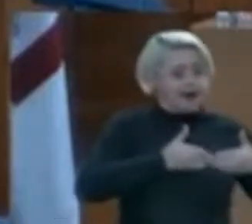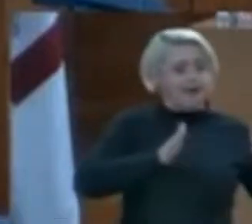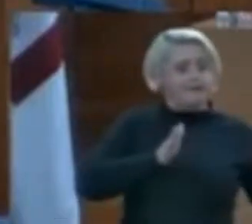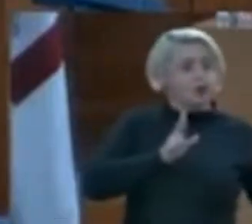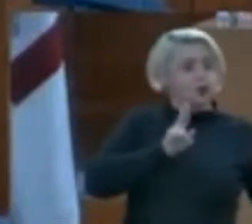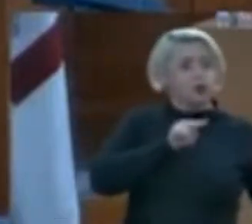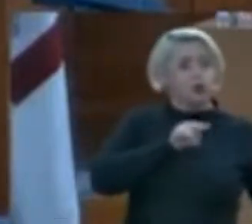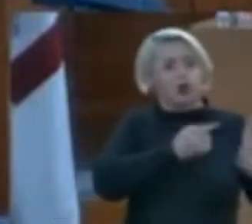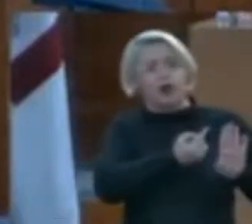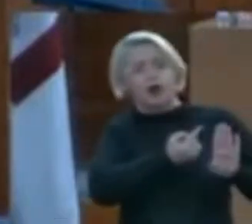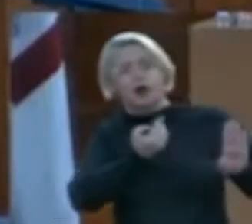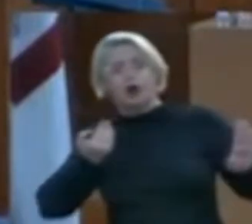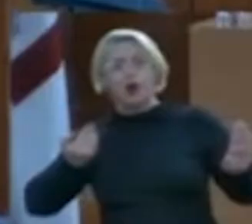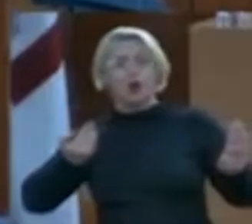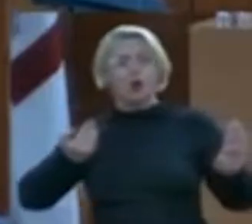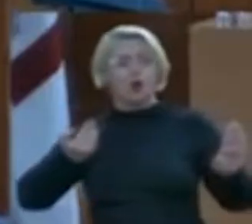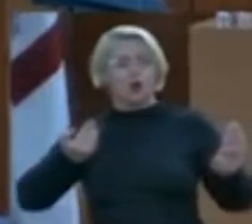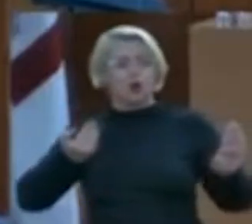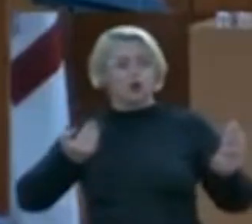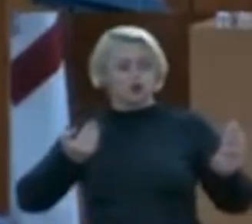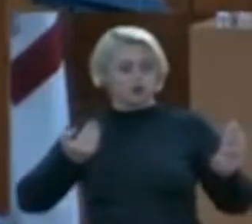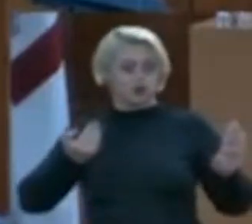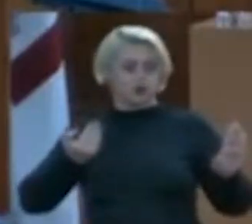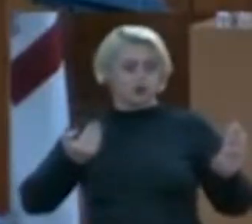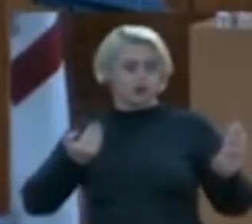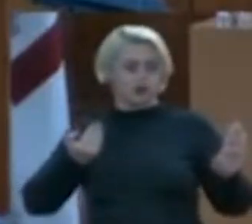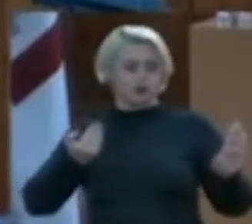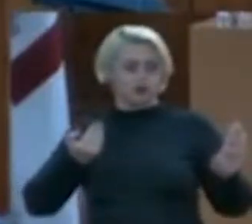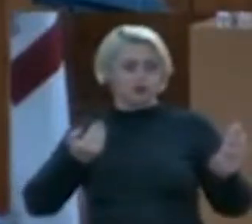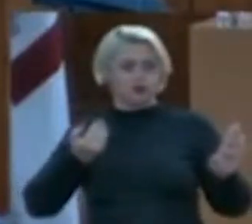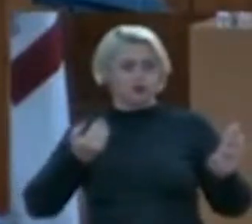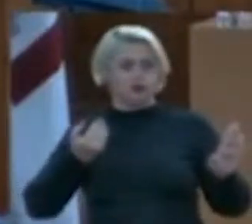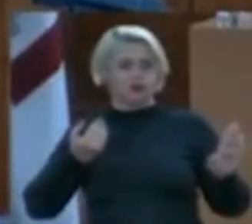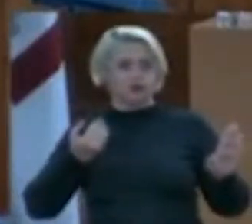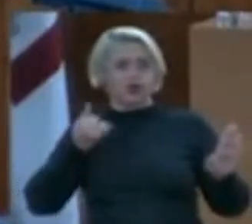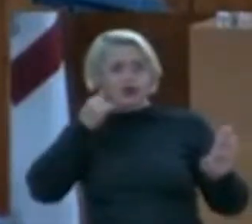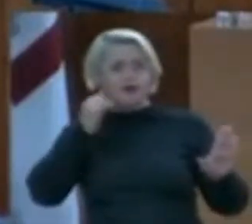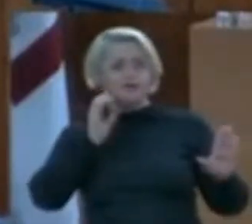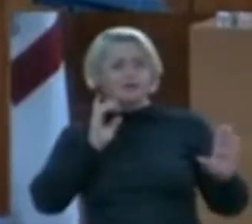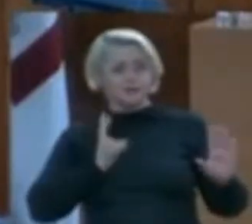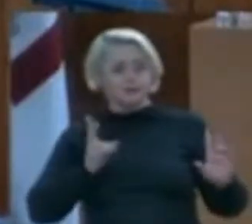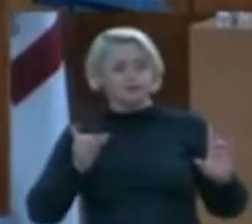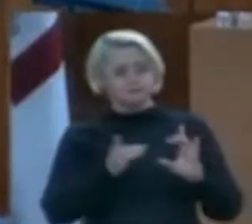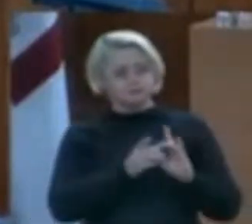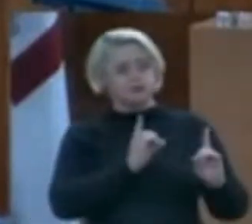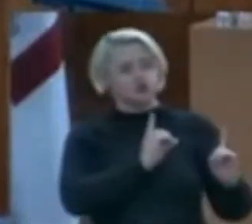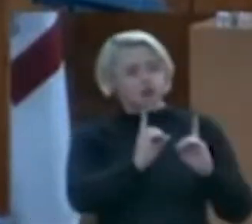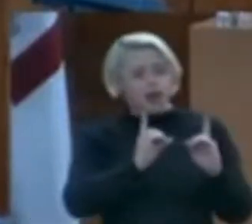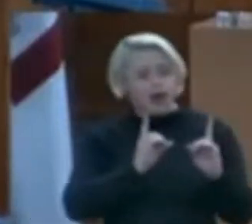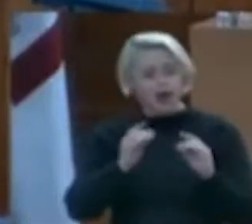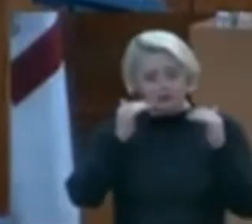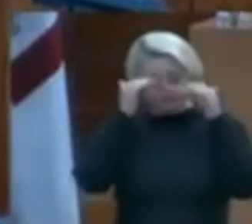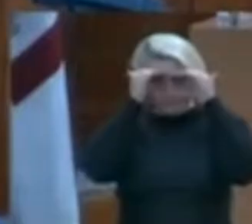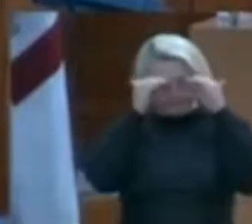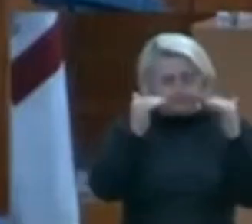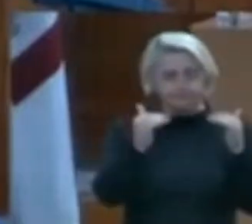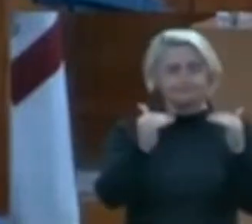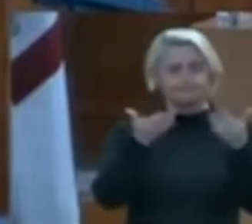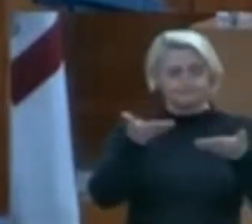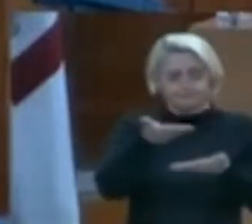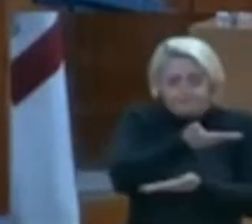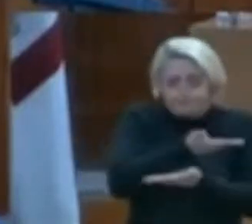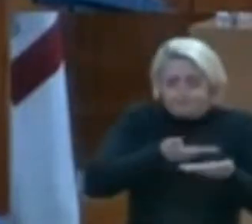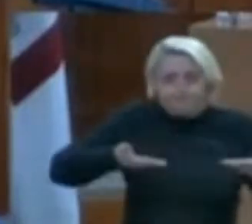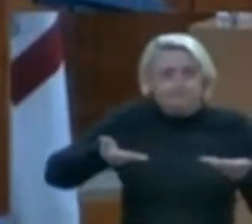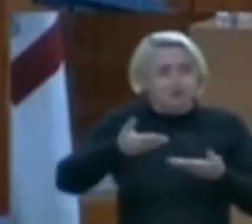jamais distantes e refratários para com o diálogo educado, respeitoso, republicano,